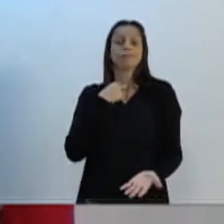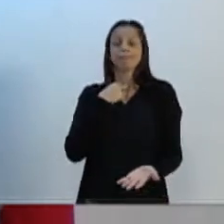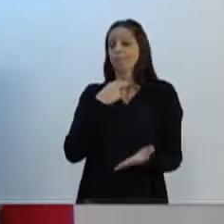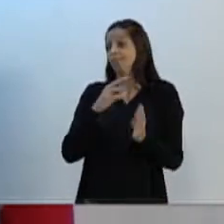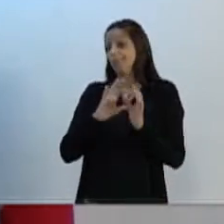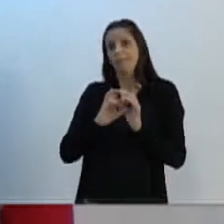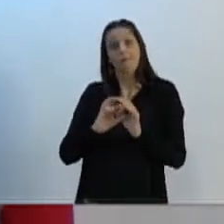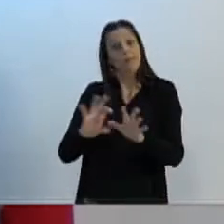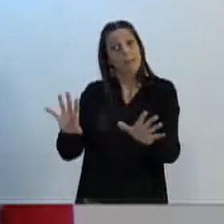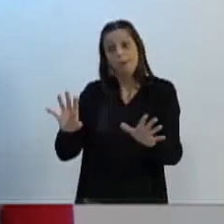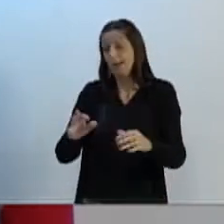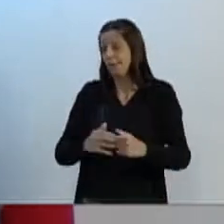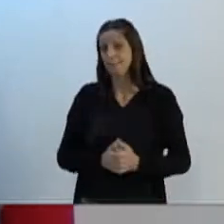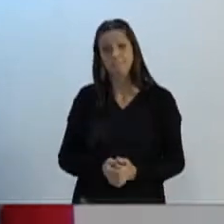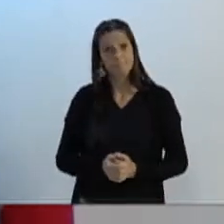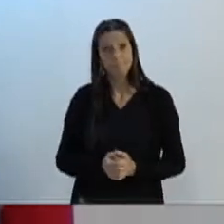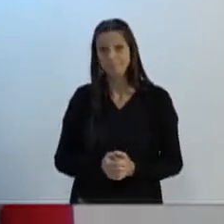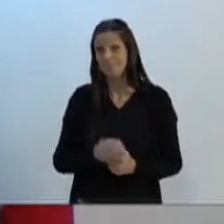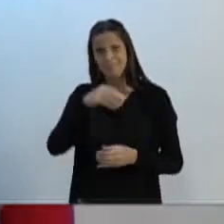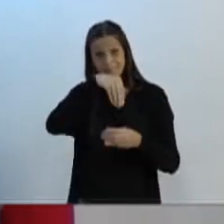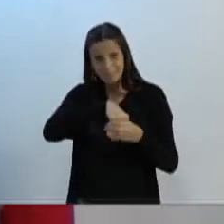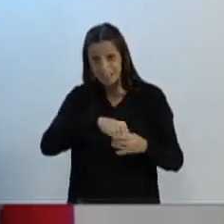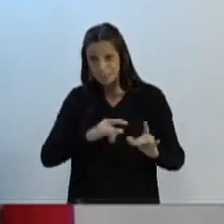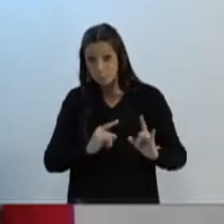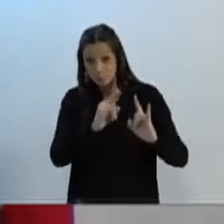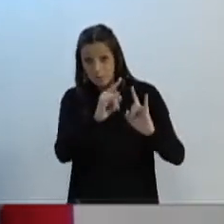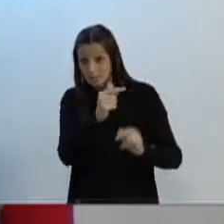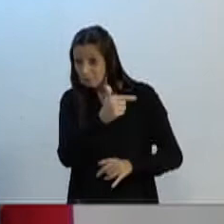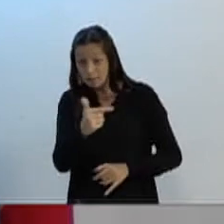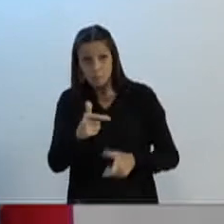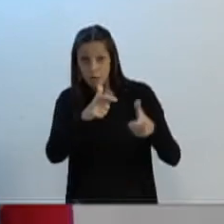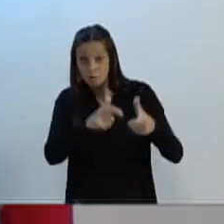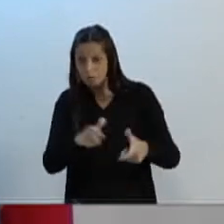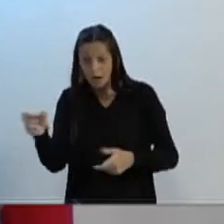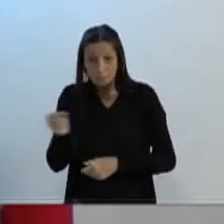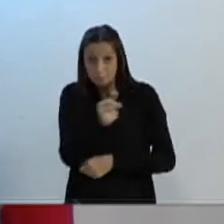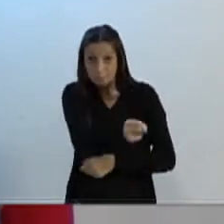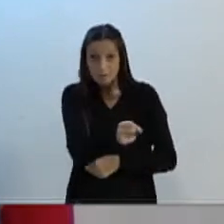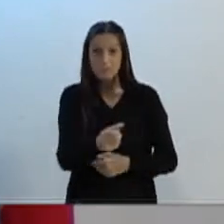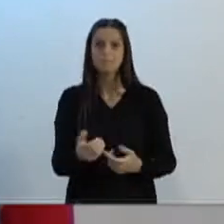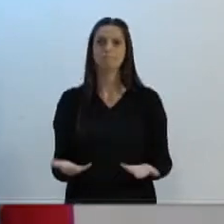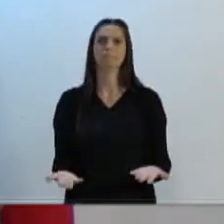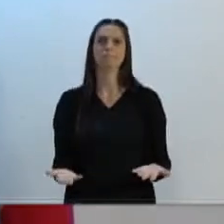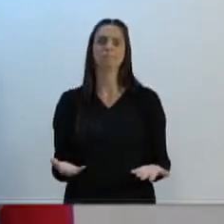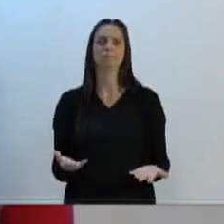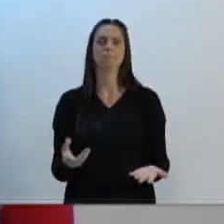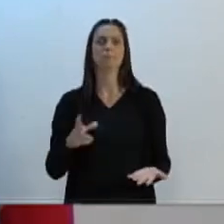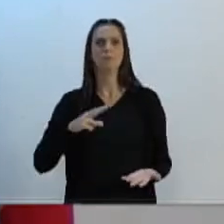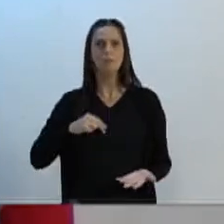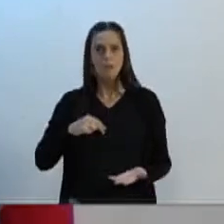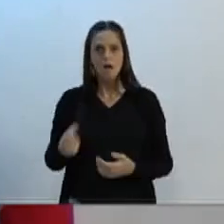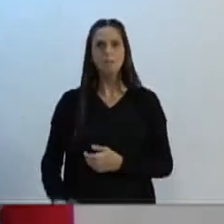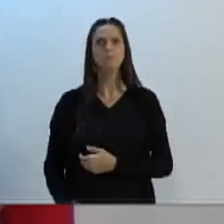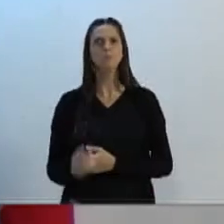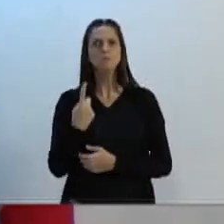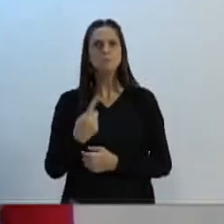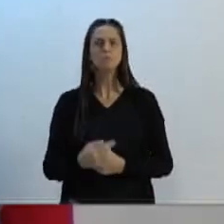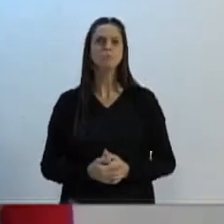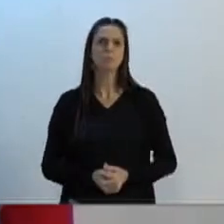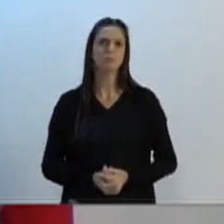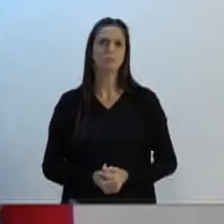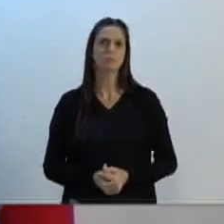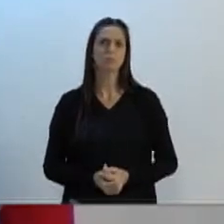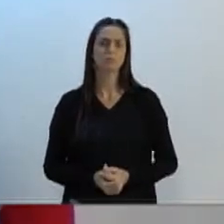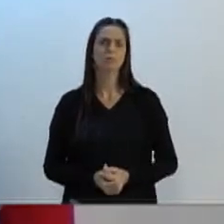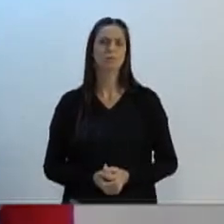por falta de vagas no presídio de Blumenau. É ou não é um absurdo? Que sensação